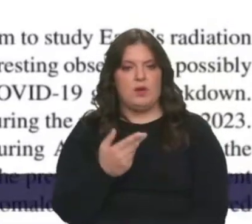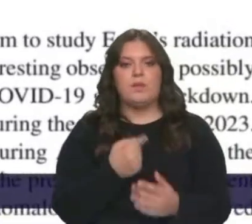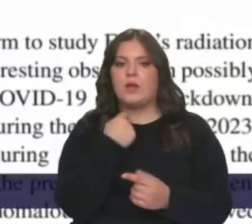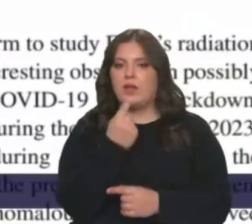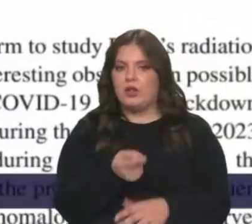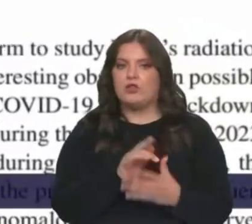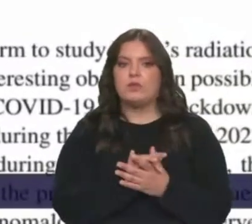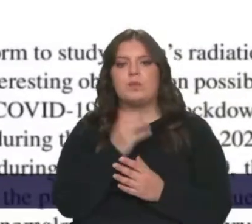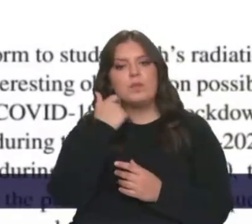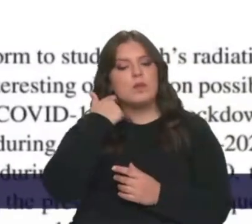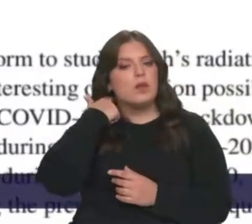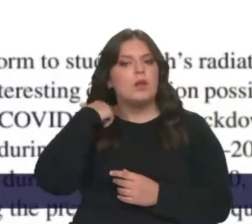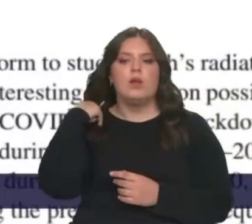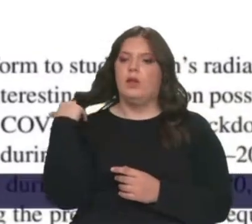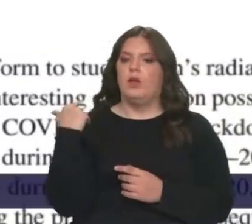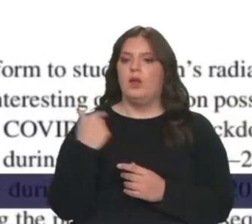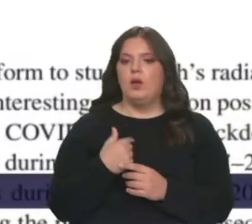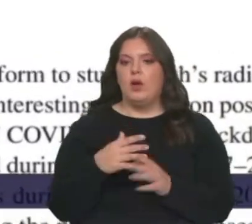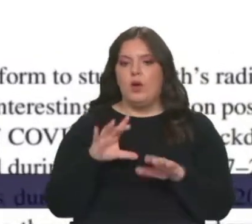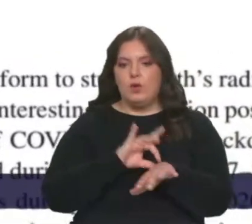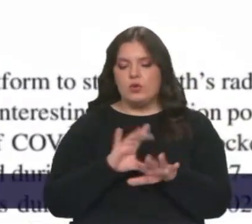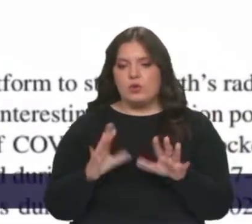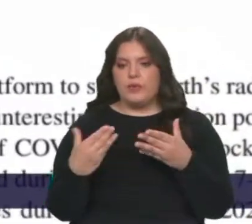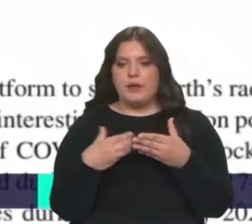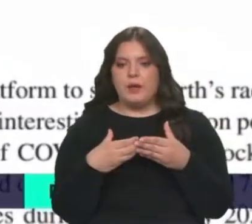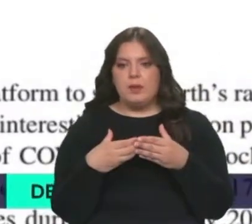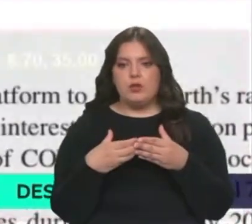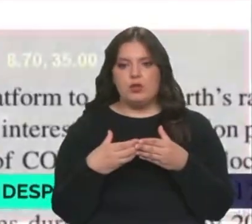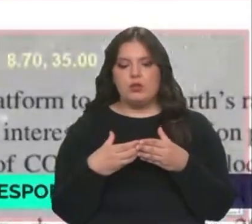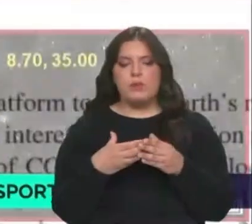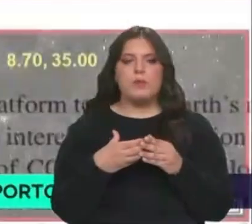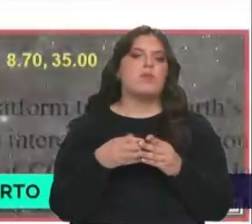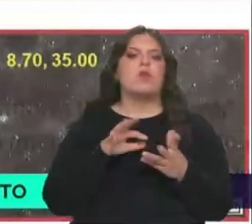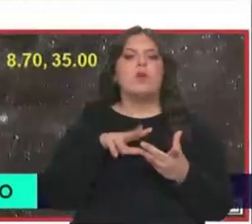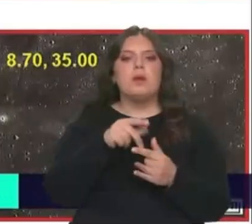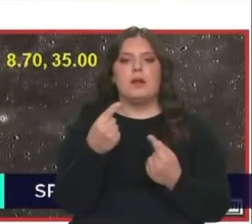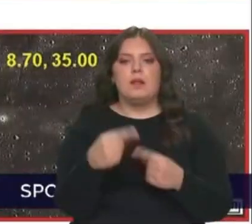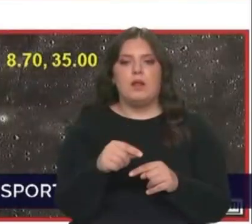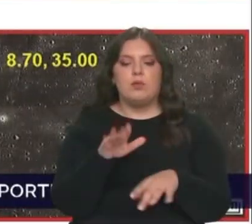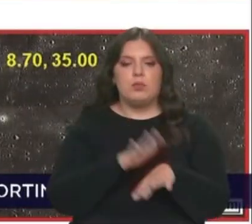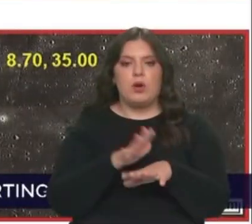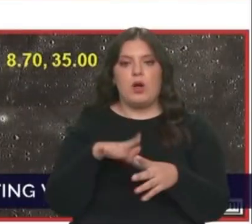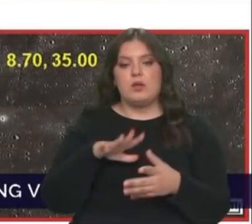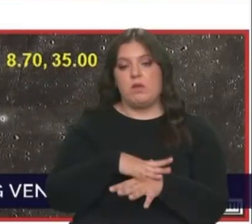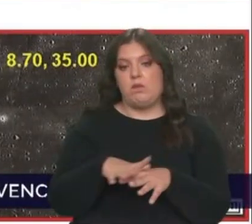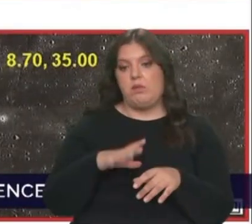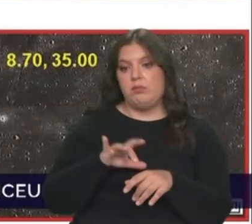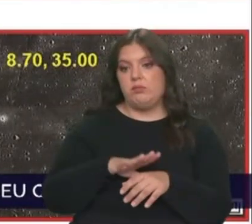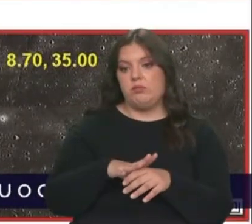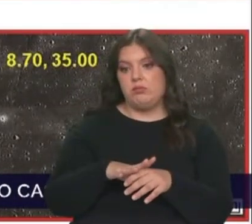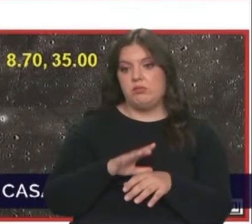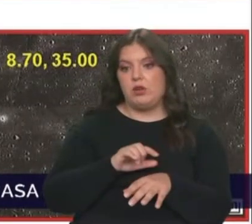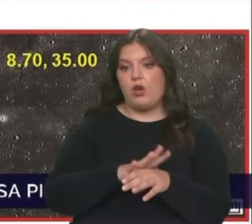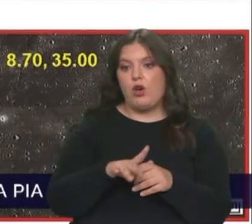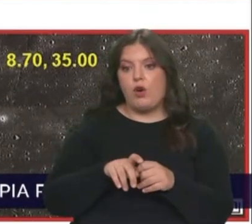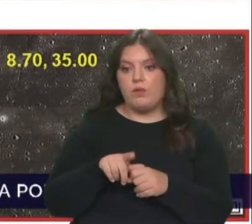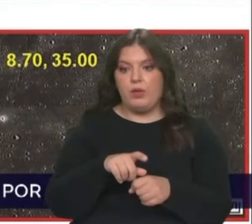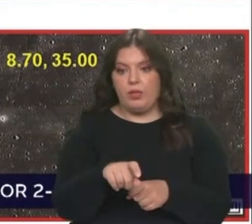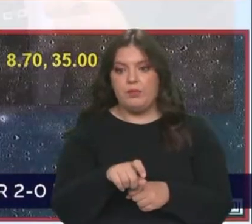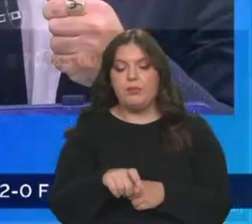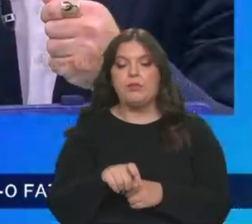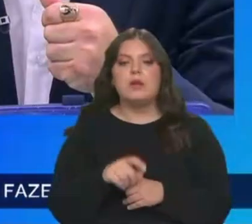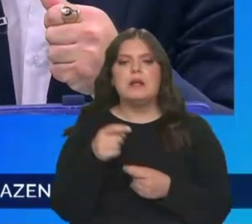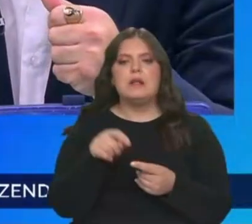diz o seguinte: os confinamentos que o planeta sofreu com a Covid-19 teve uma influência um bocado